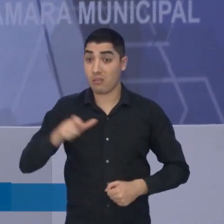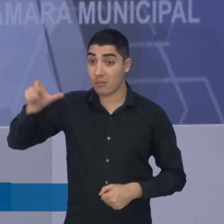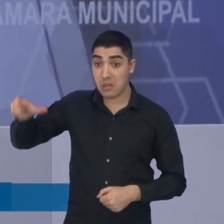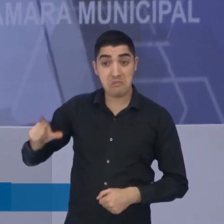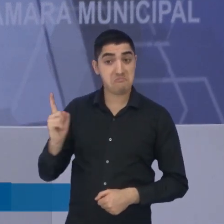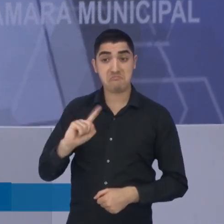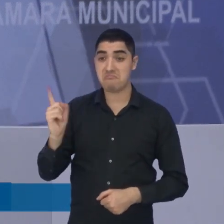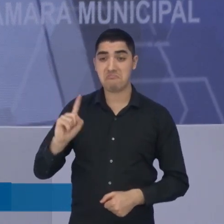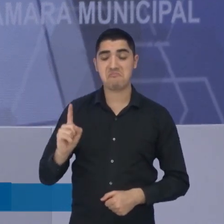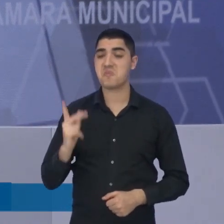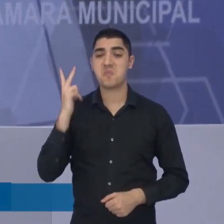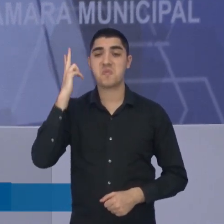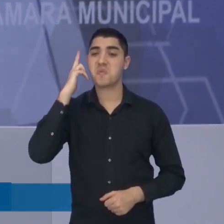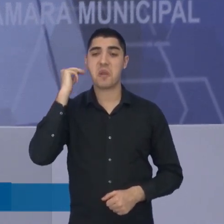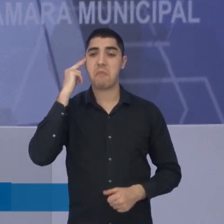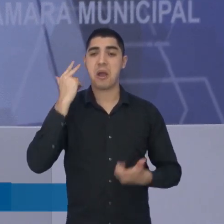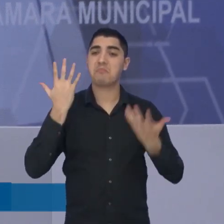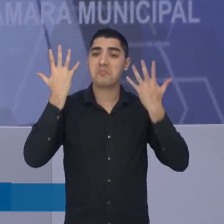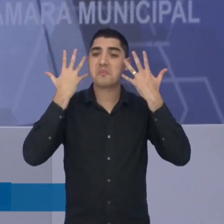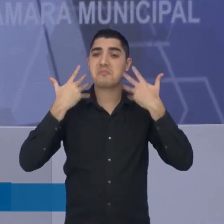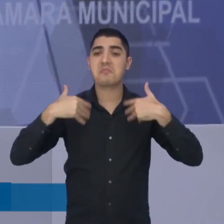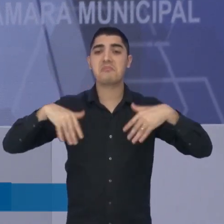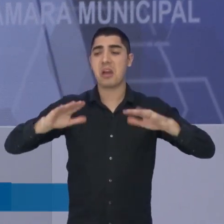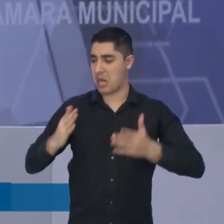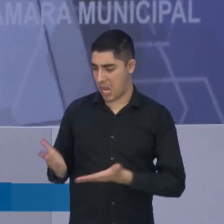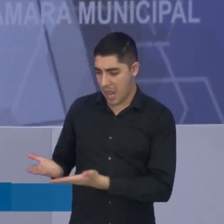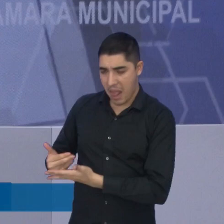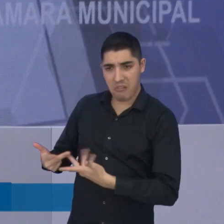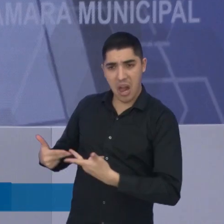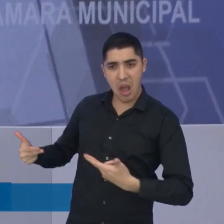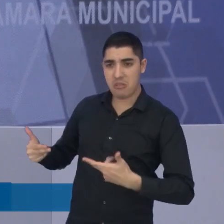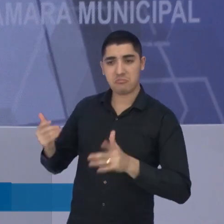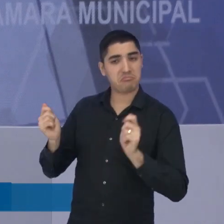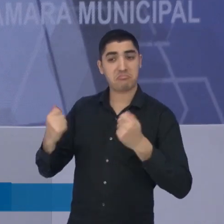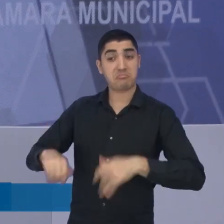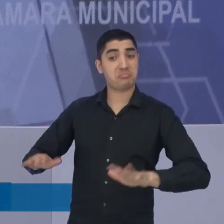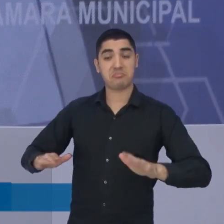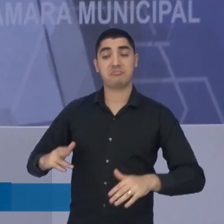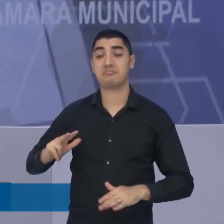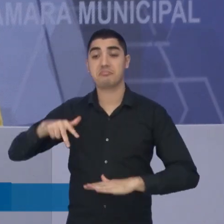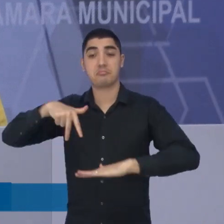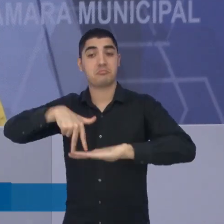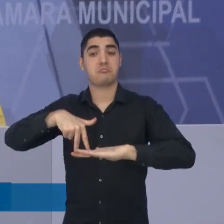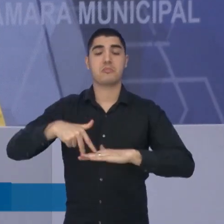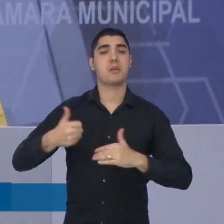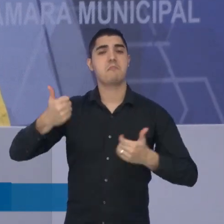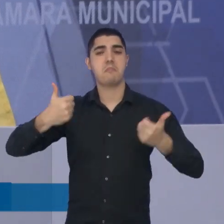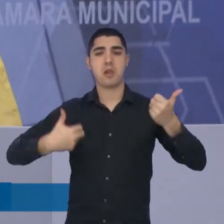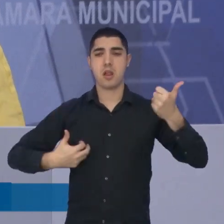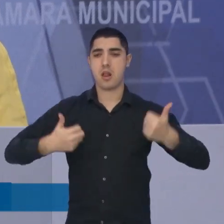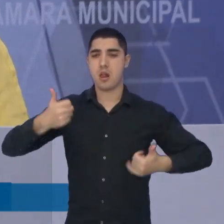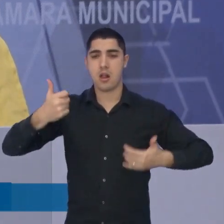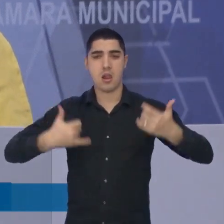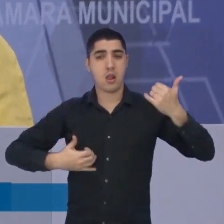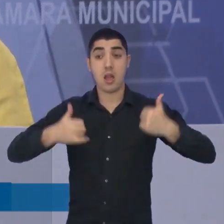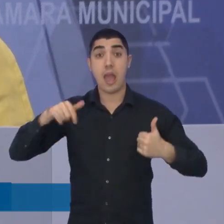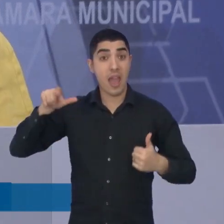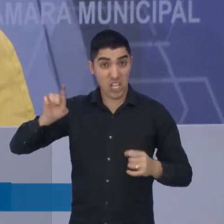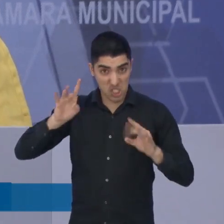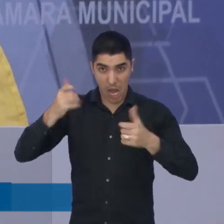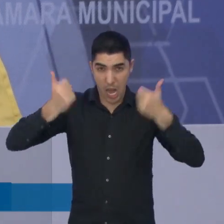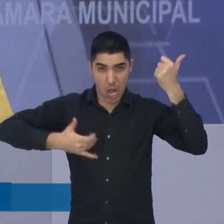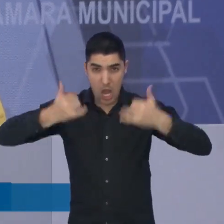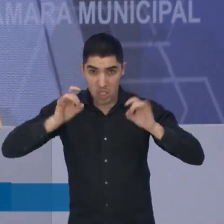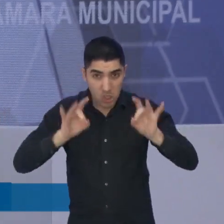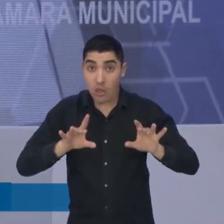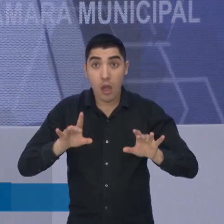aula assim tranquilamente e desenvolvia, ou seja, não era só dar aula e explicar, não, desenvolvia umas